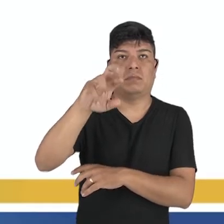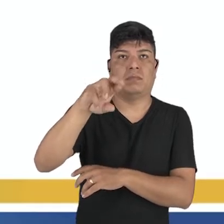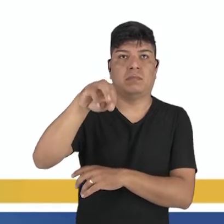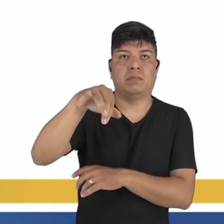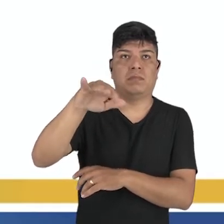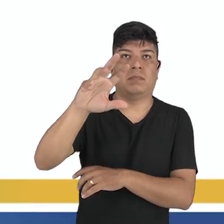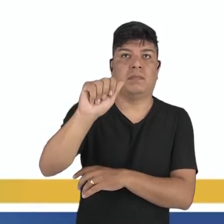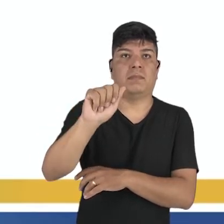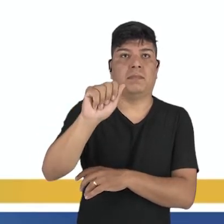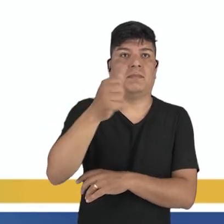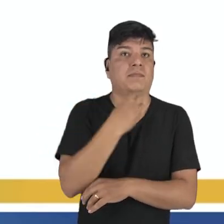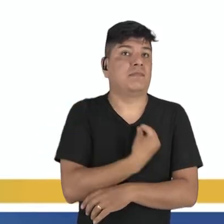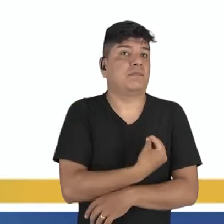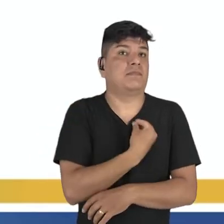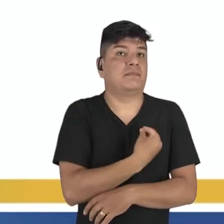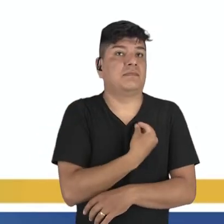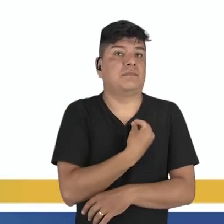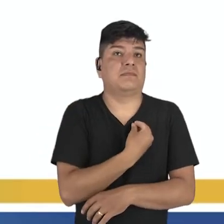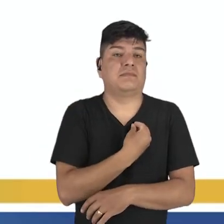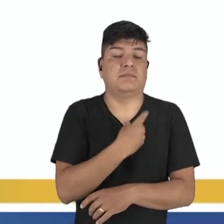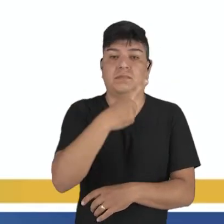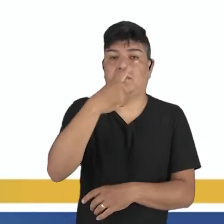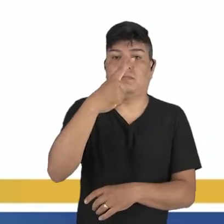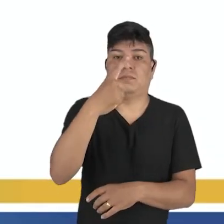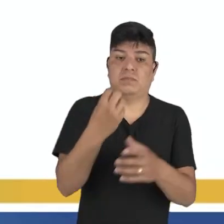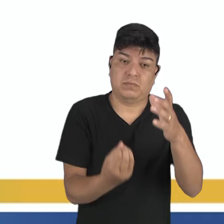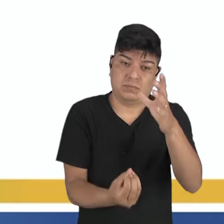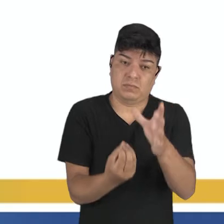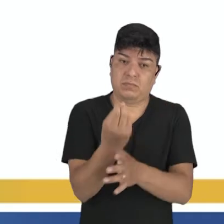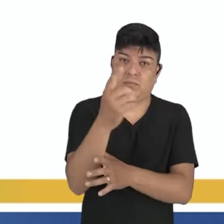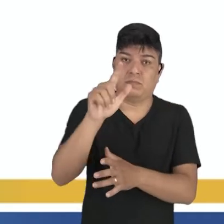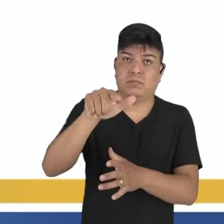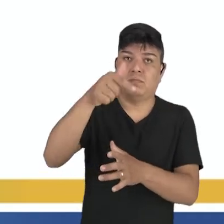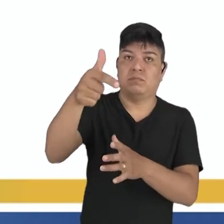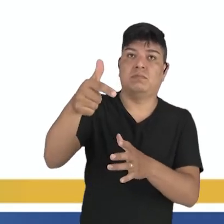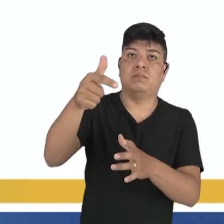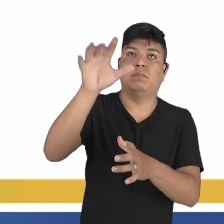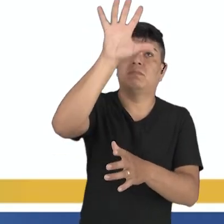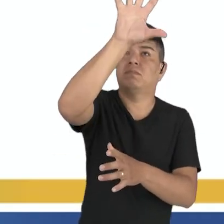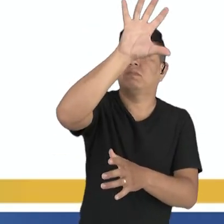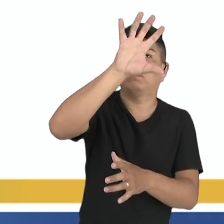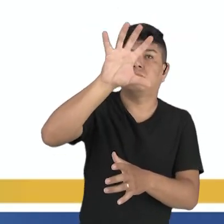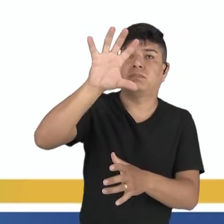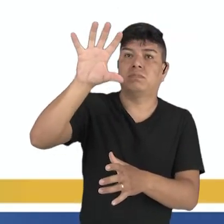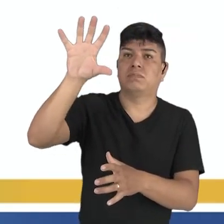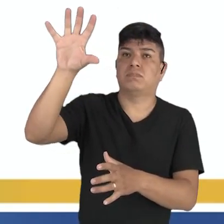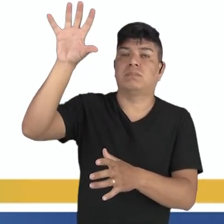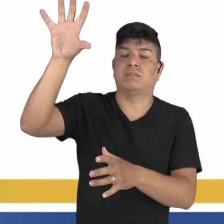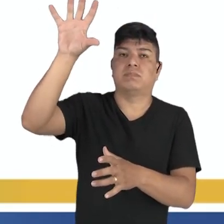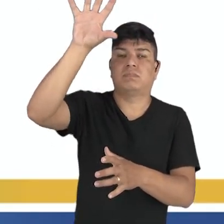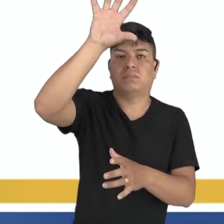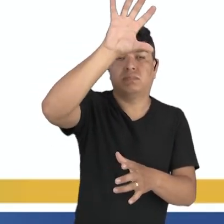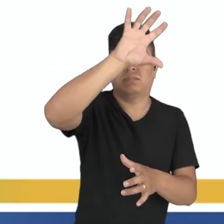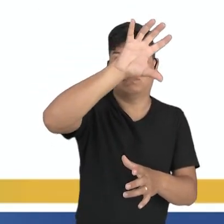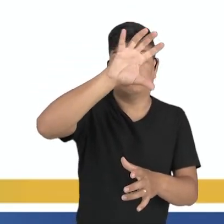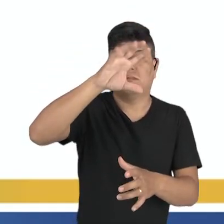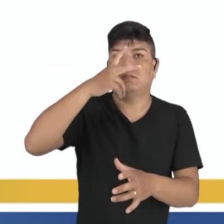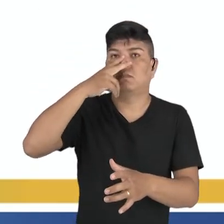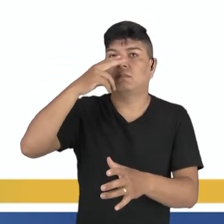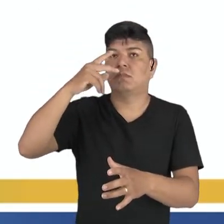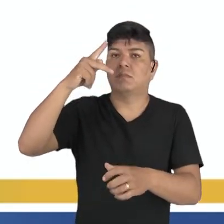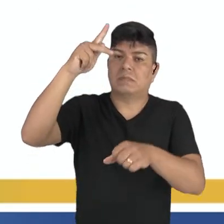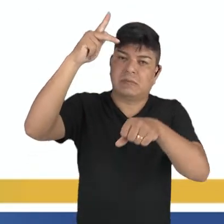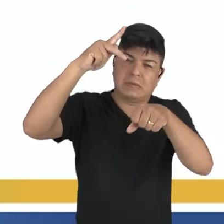fala que a vida veio de outro lugar do nosso sistema solar, por fragmentos lançados para o espaço por o impacto